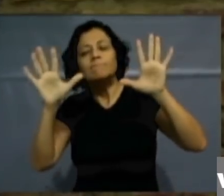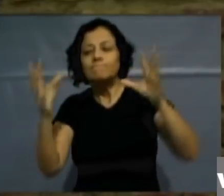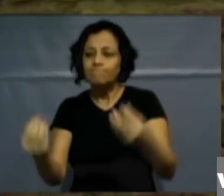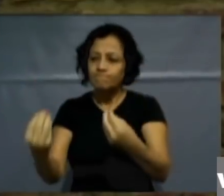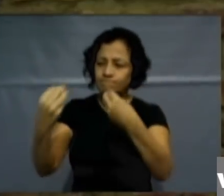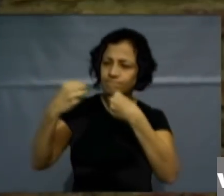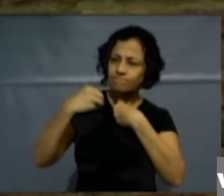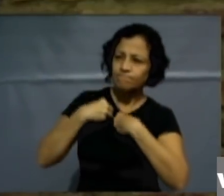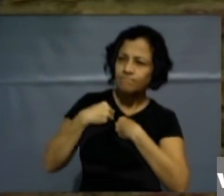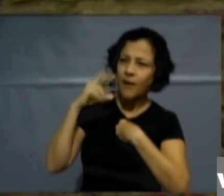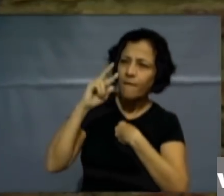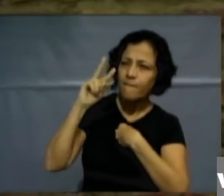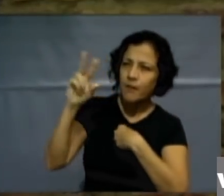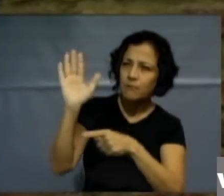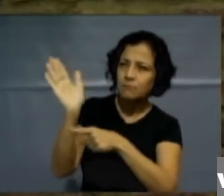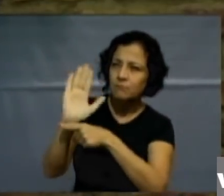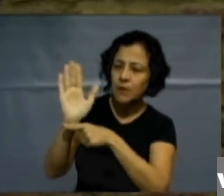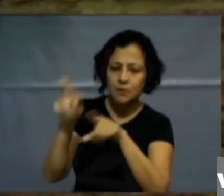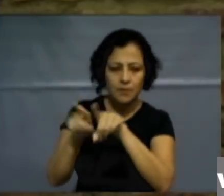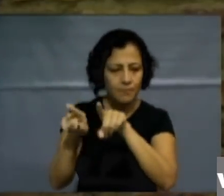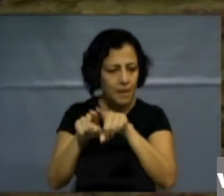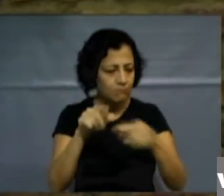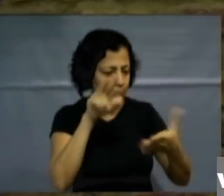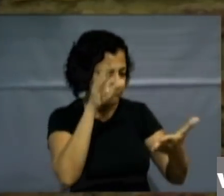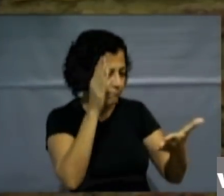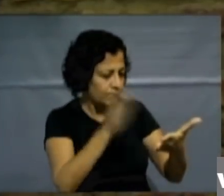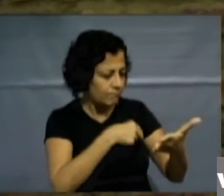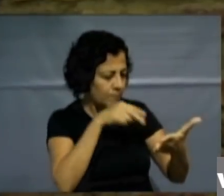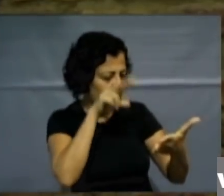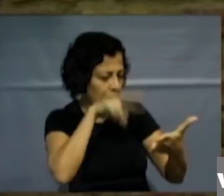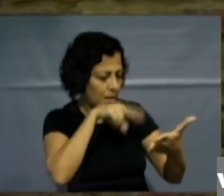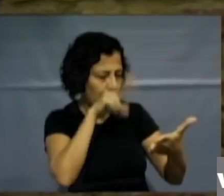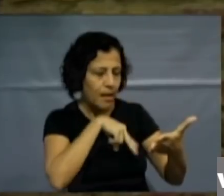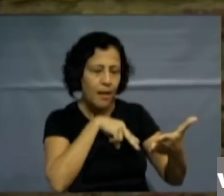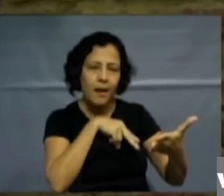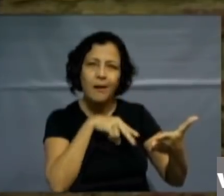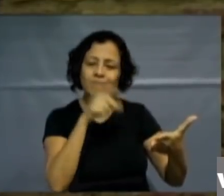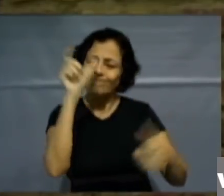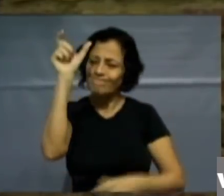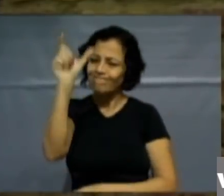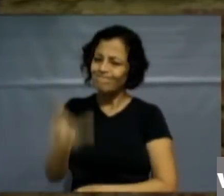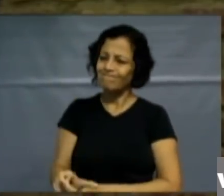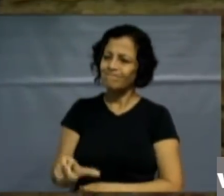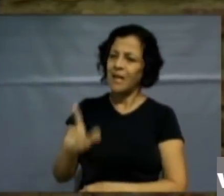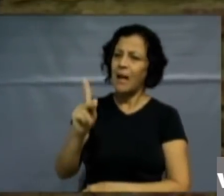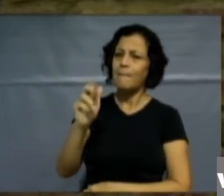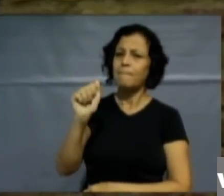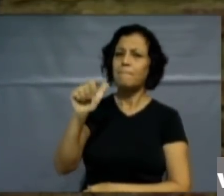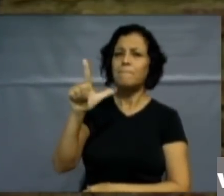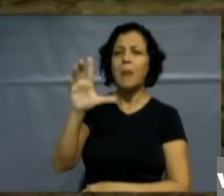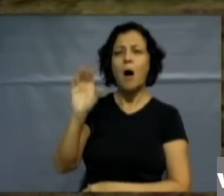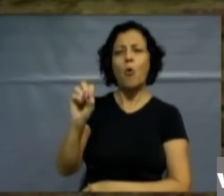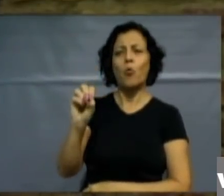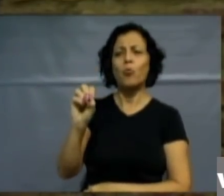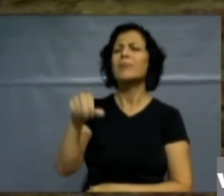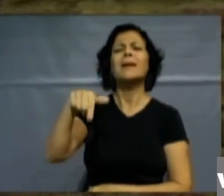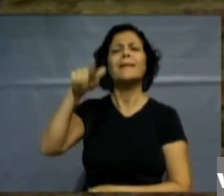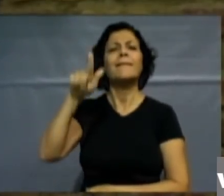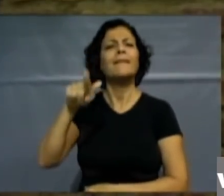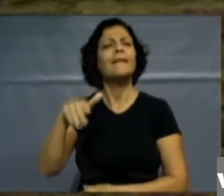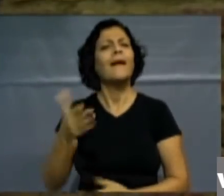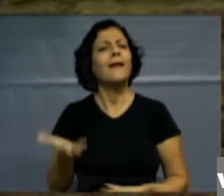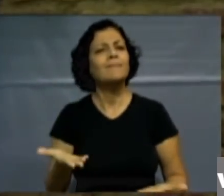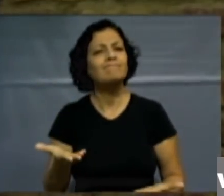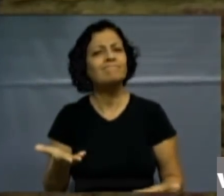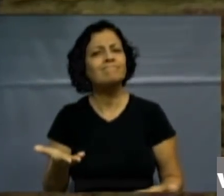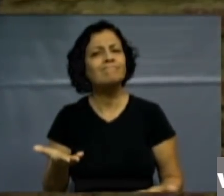desse aspecto de Paulo, esse homem tão grande, que realmente deixou um legado para nós. Deixou